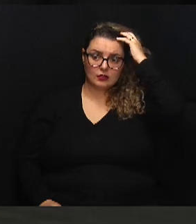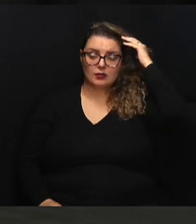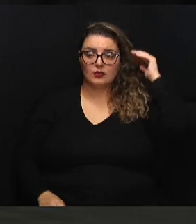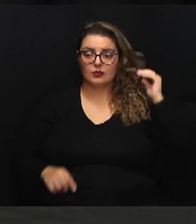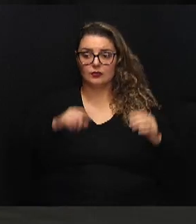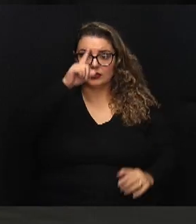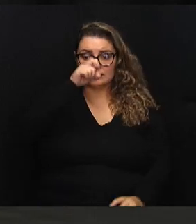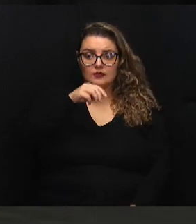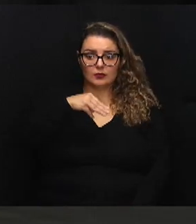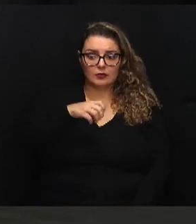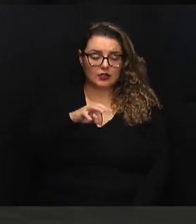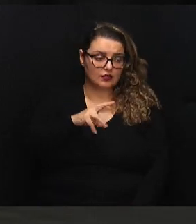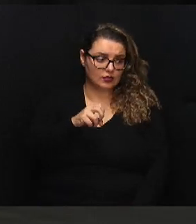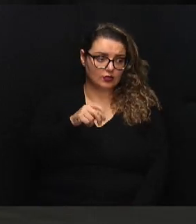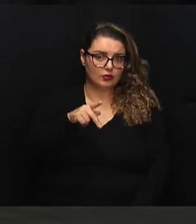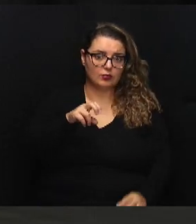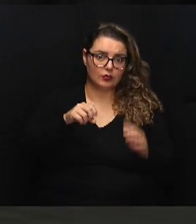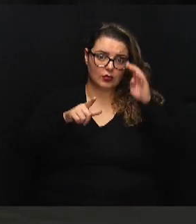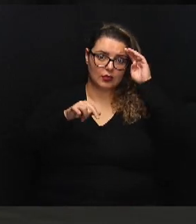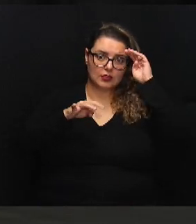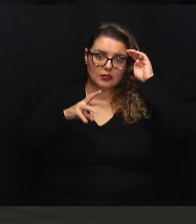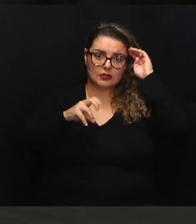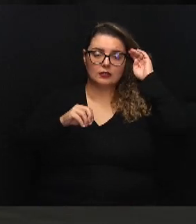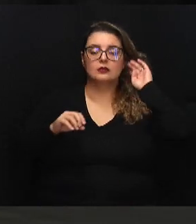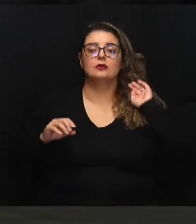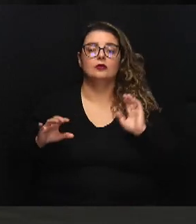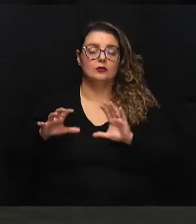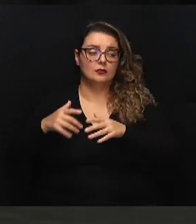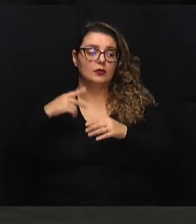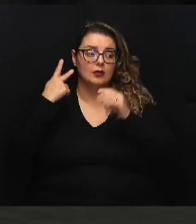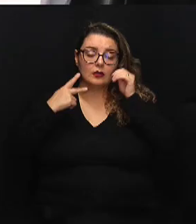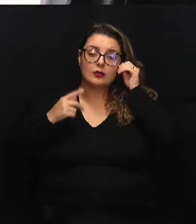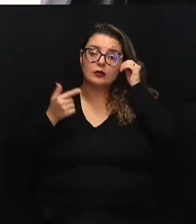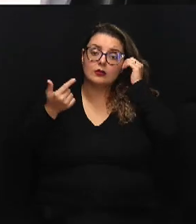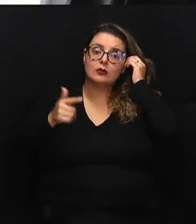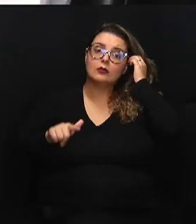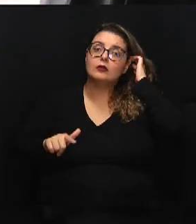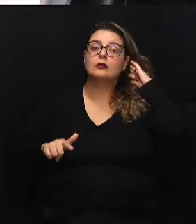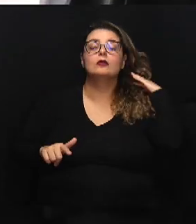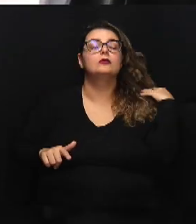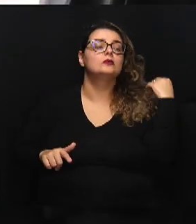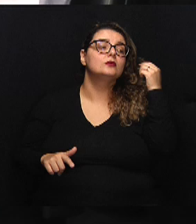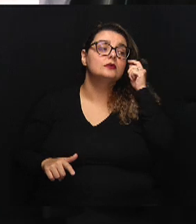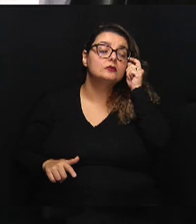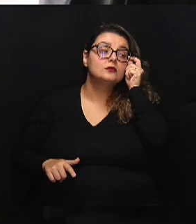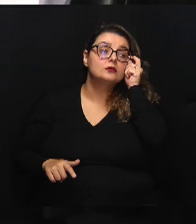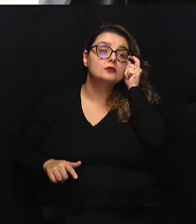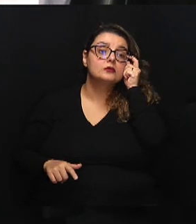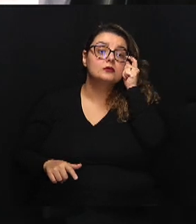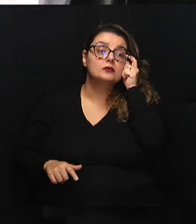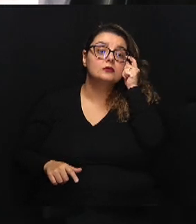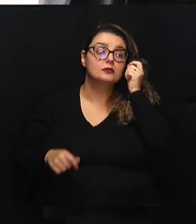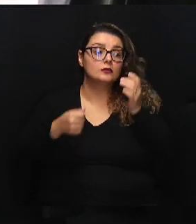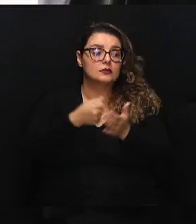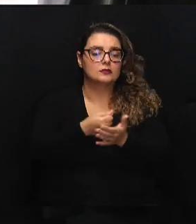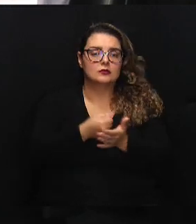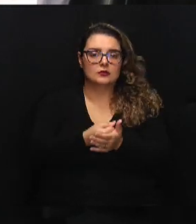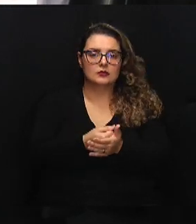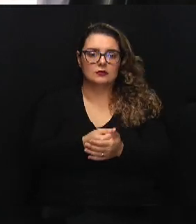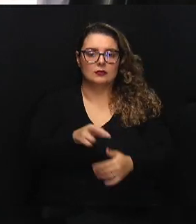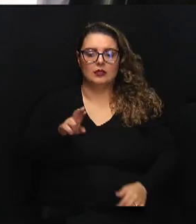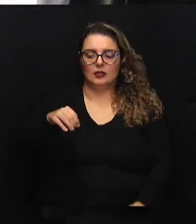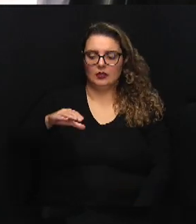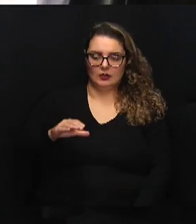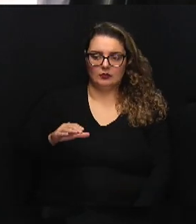Parlamento Metropolitano continua nessa cobrança, né, que para a região metropolitana de Campinas vai ser o grande